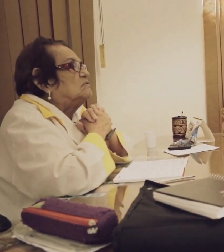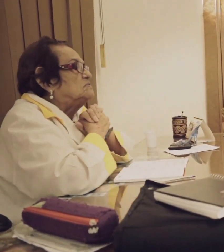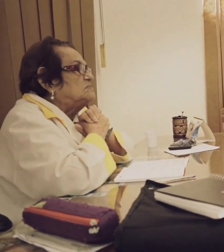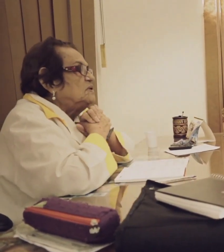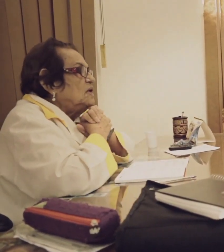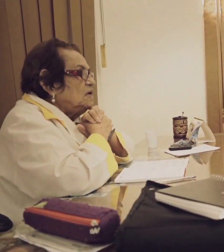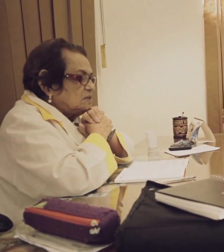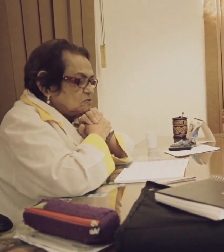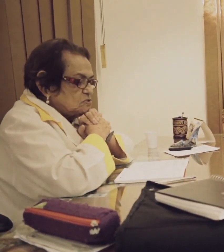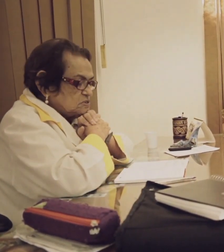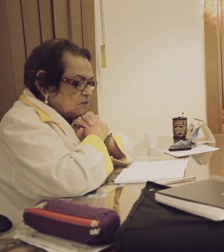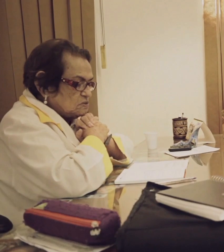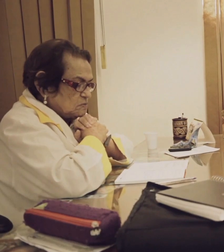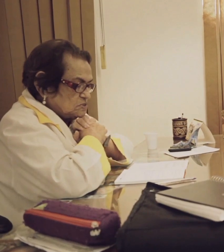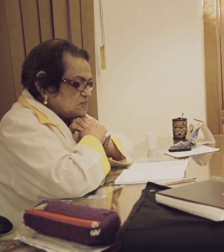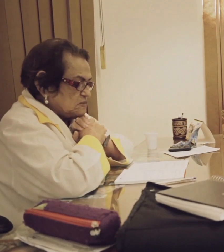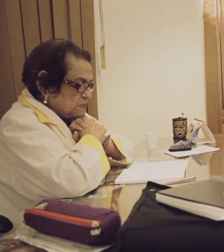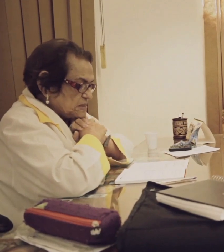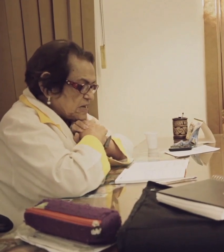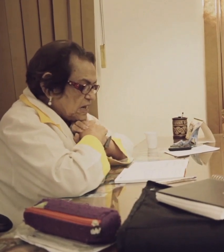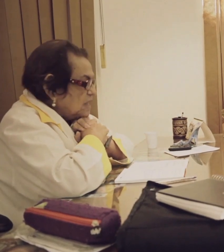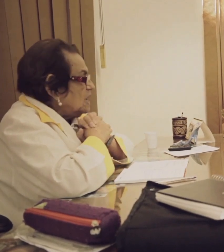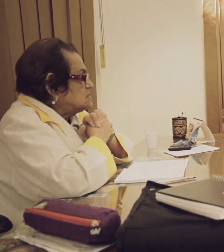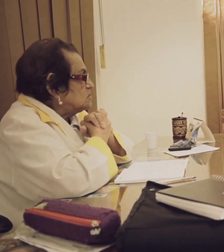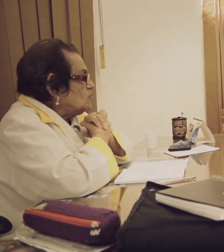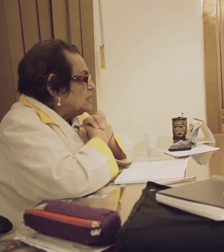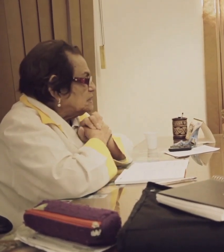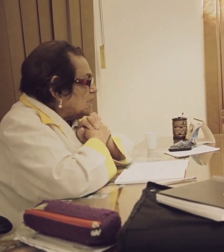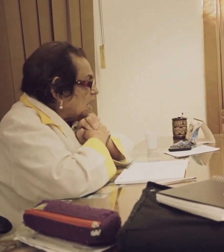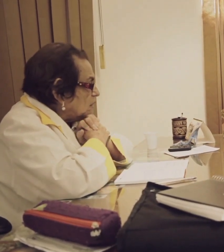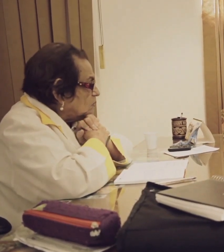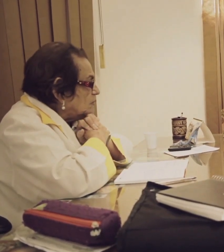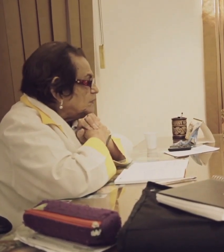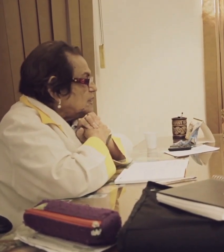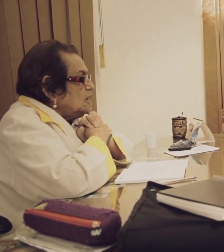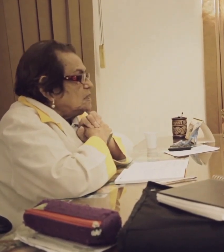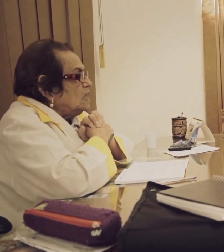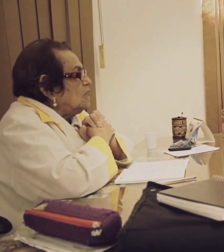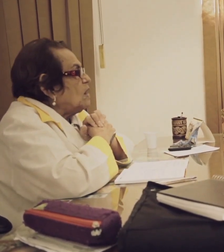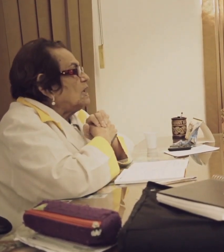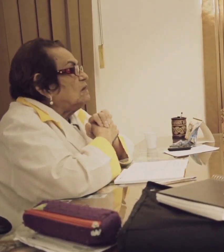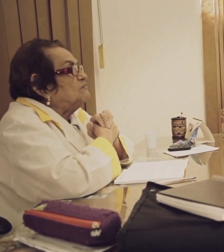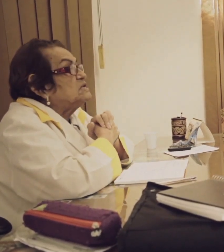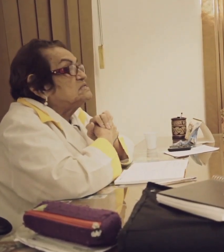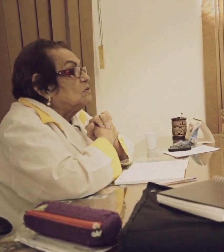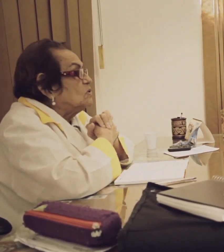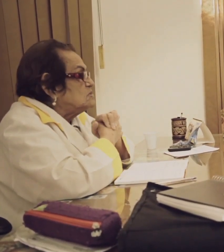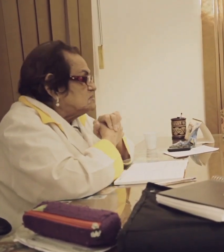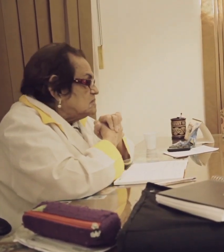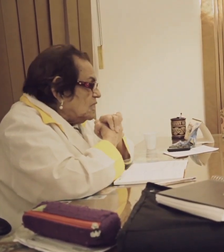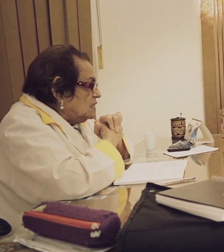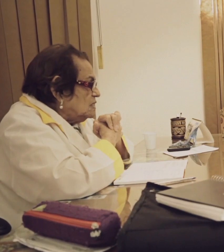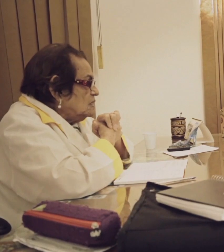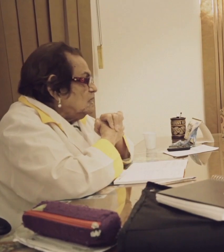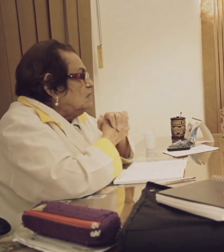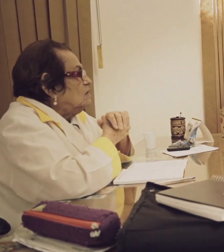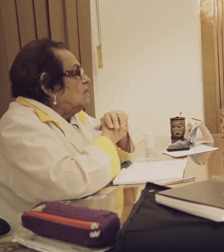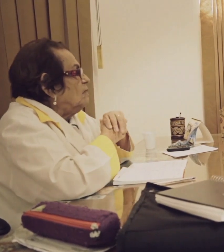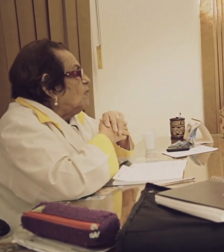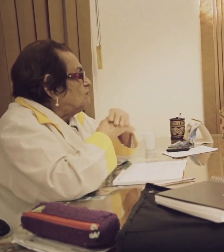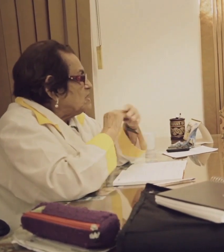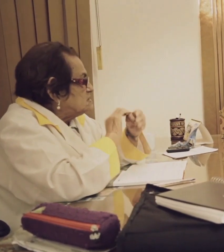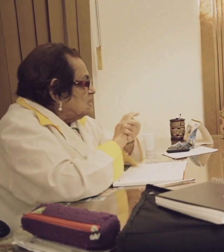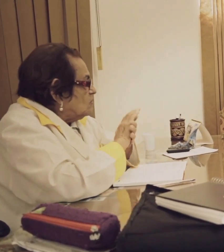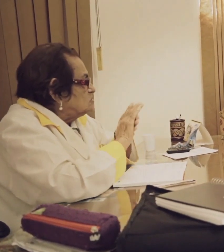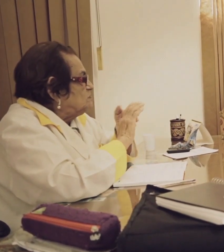agora é água. Então, seu José, nós vamos disciplinar essa tomada da água. Aquela fricção que eu lhe ensinei,